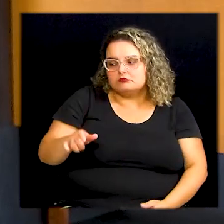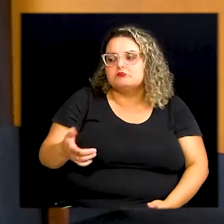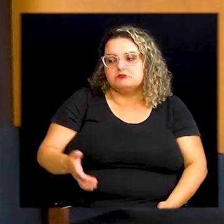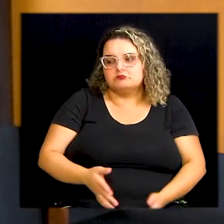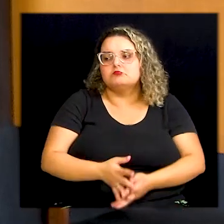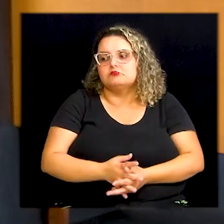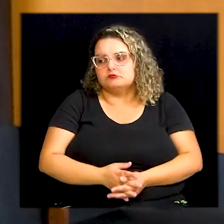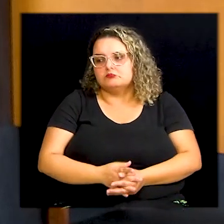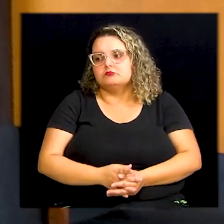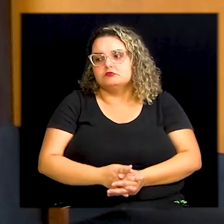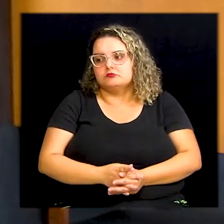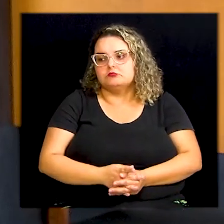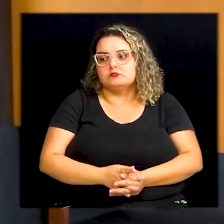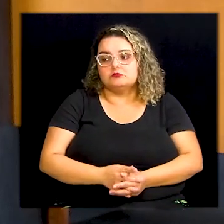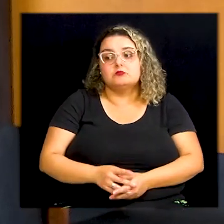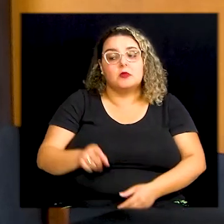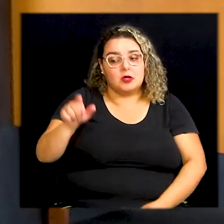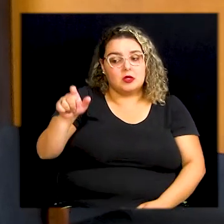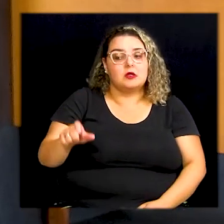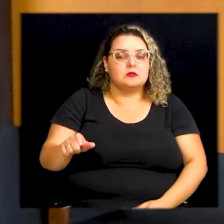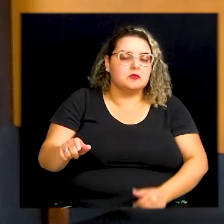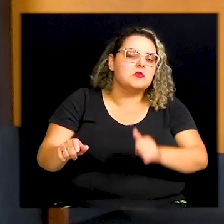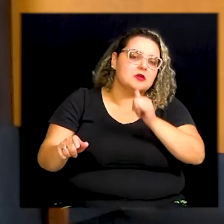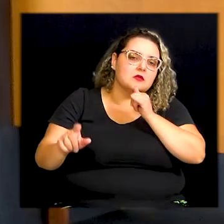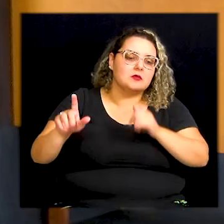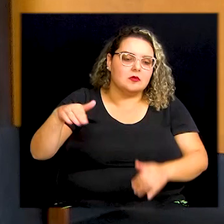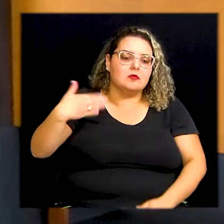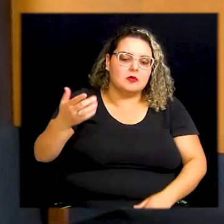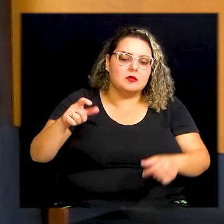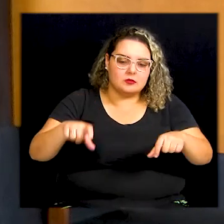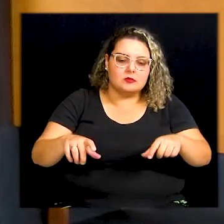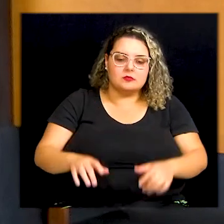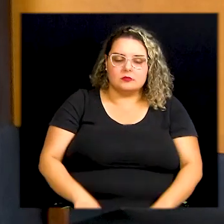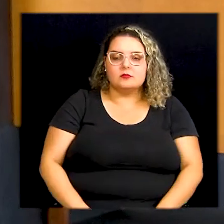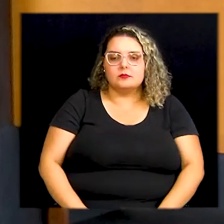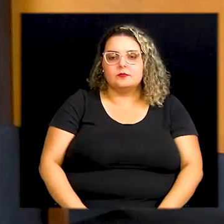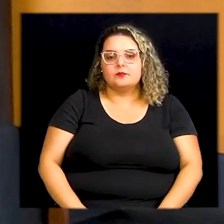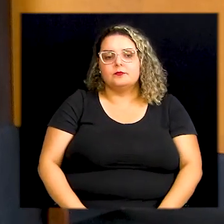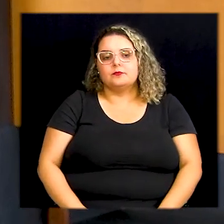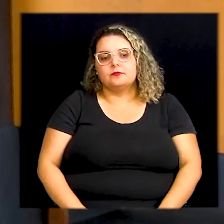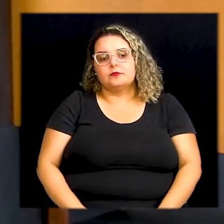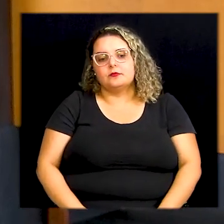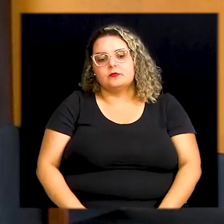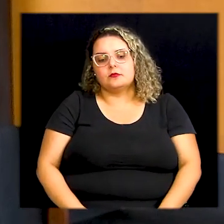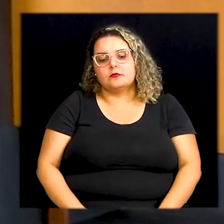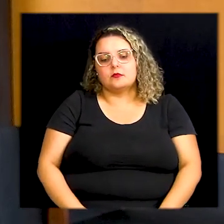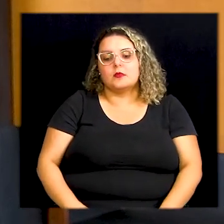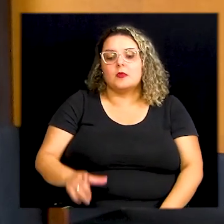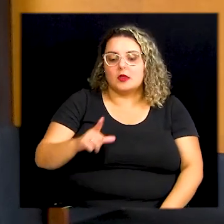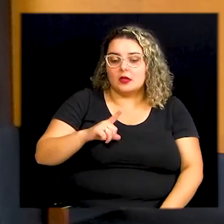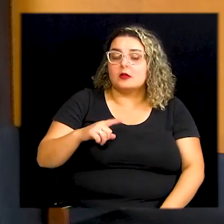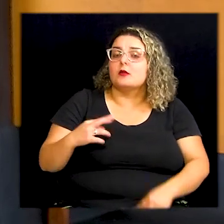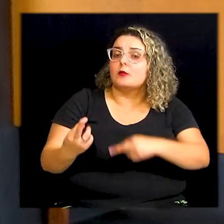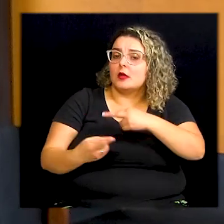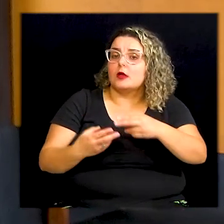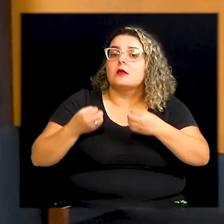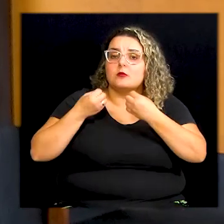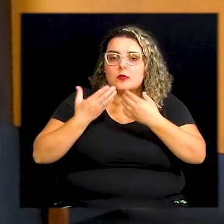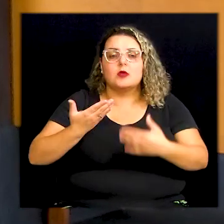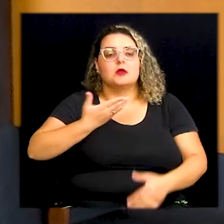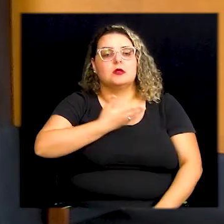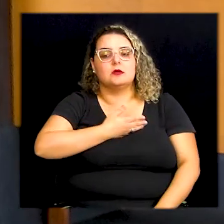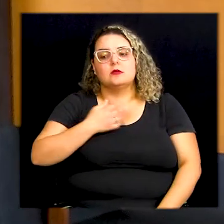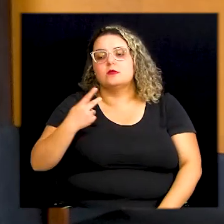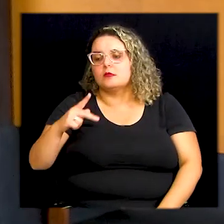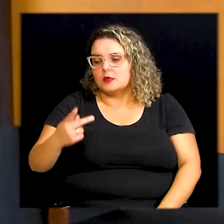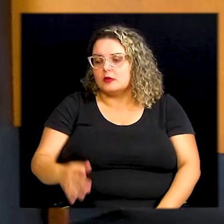que eu uso como exemplo fora de campo. Extra de campo eu uso ele como exemplo e tenho uma relação muito boa também